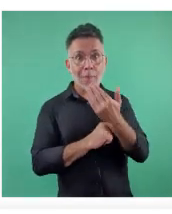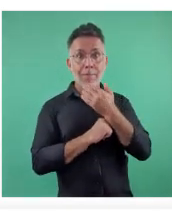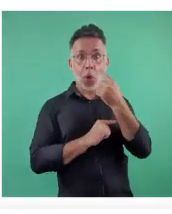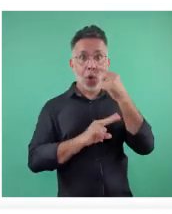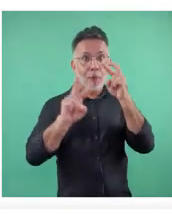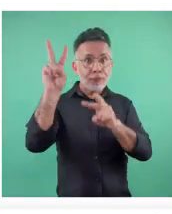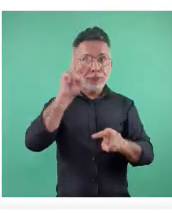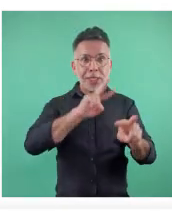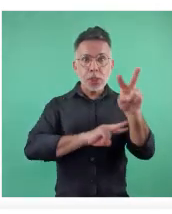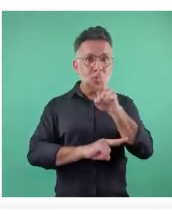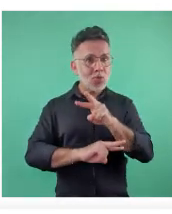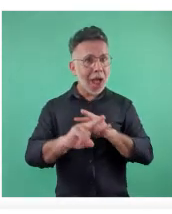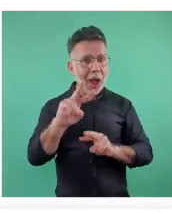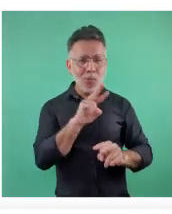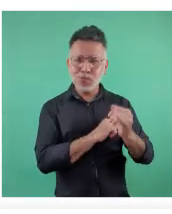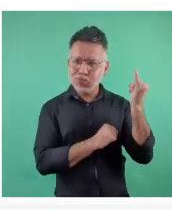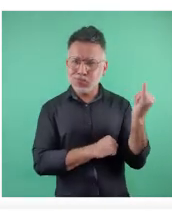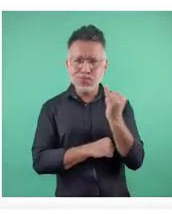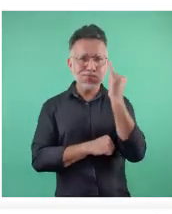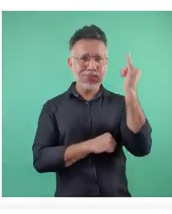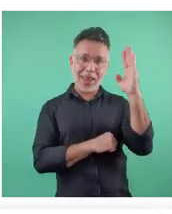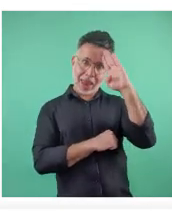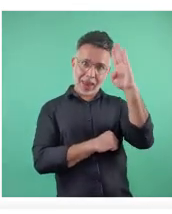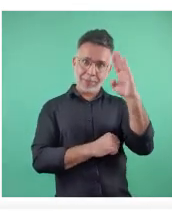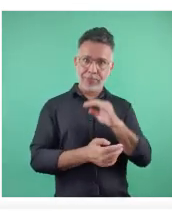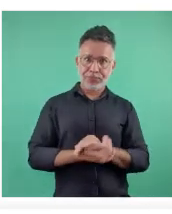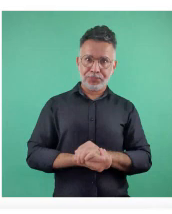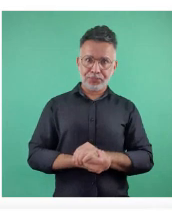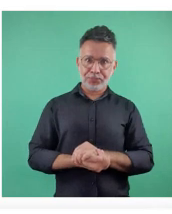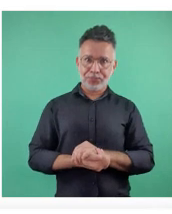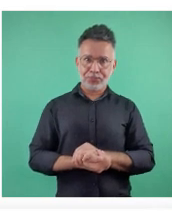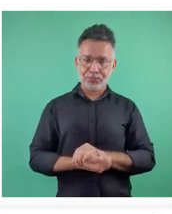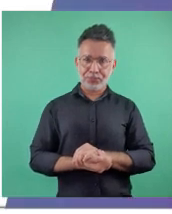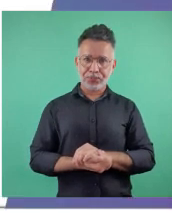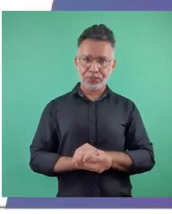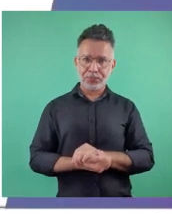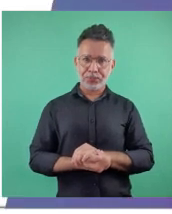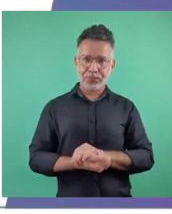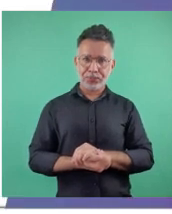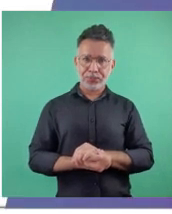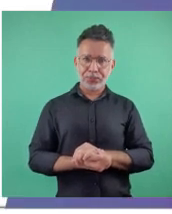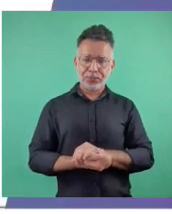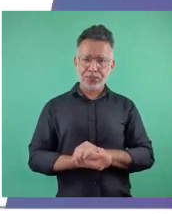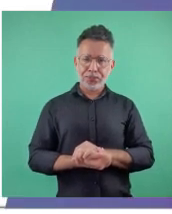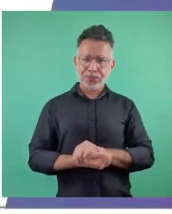profundas, onde realmente o apoio visual é imprescindível.